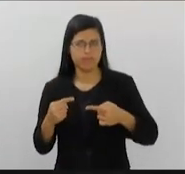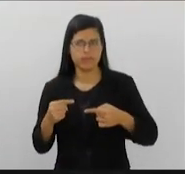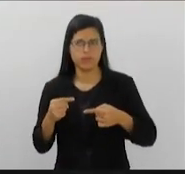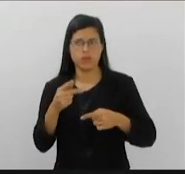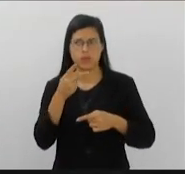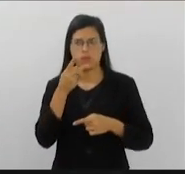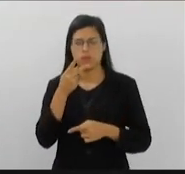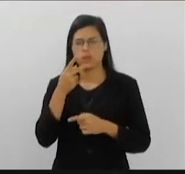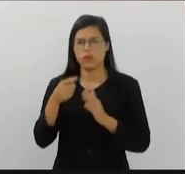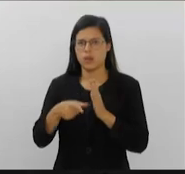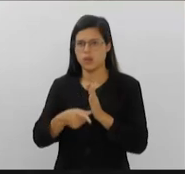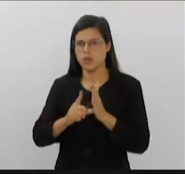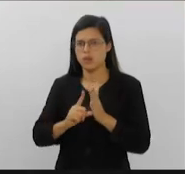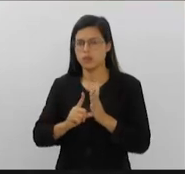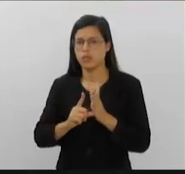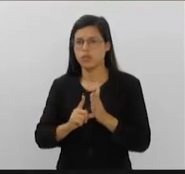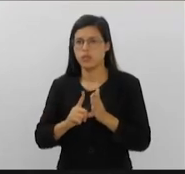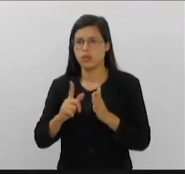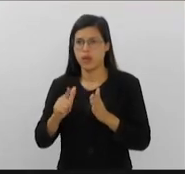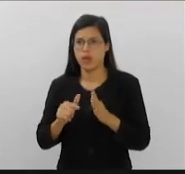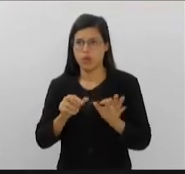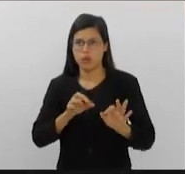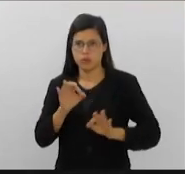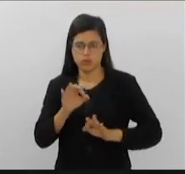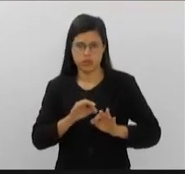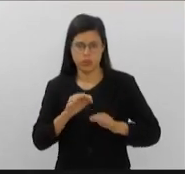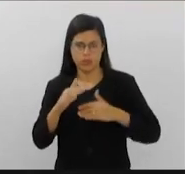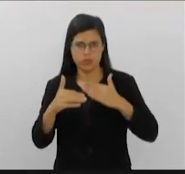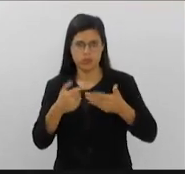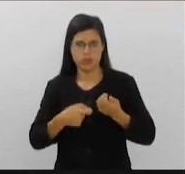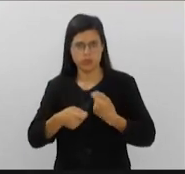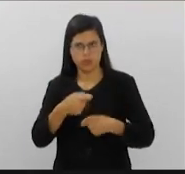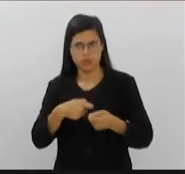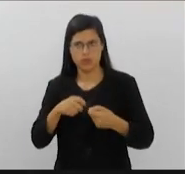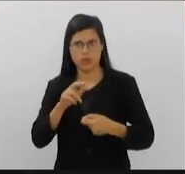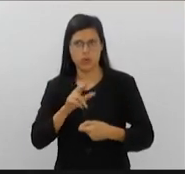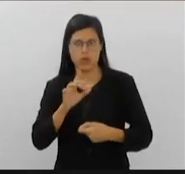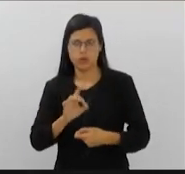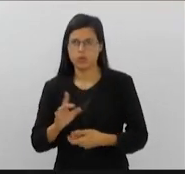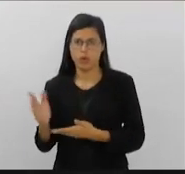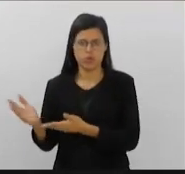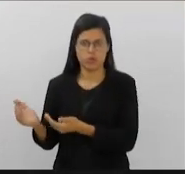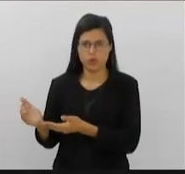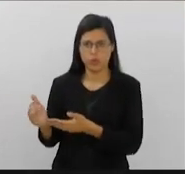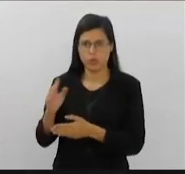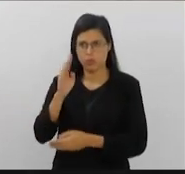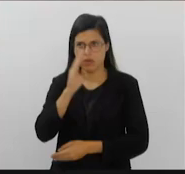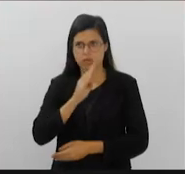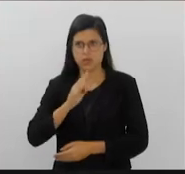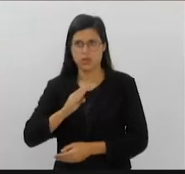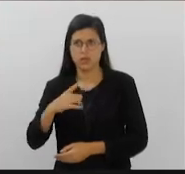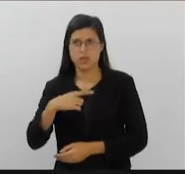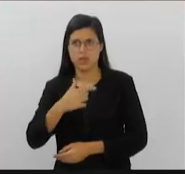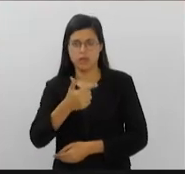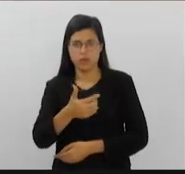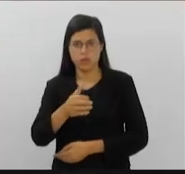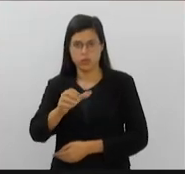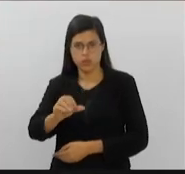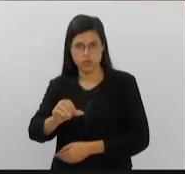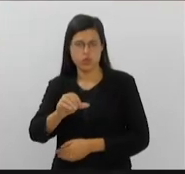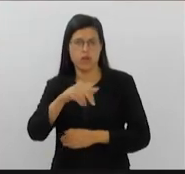na minha intervenção anterior, é conduzir um processo de negociação, não é só entre as juventudes brasileiras, nós temos 29